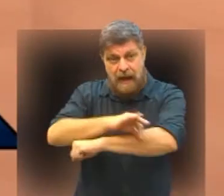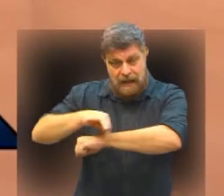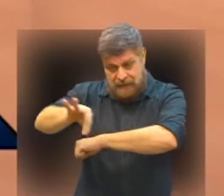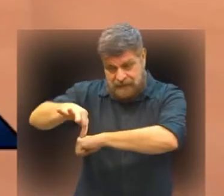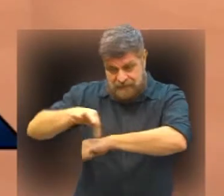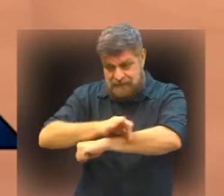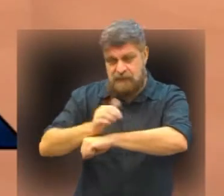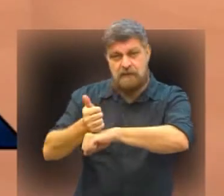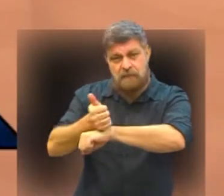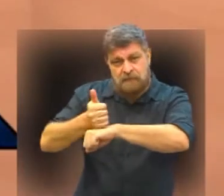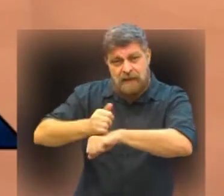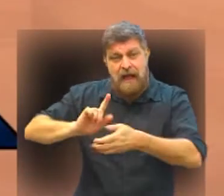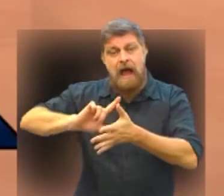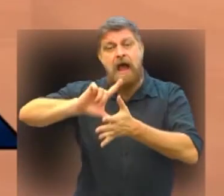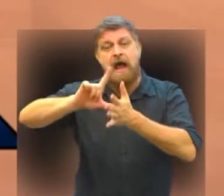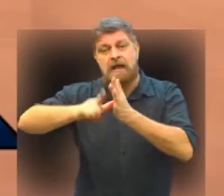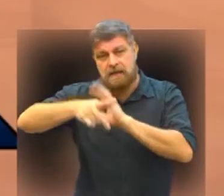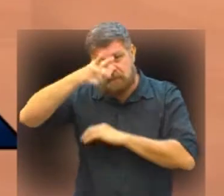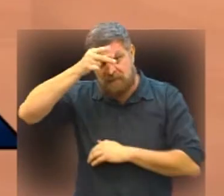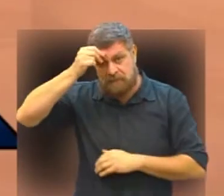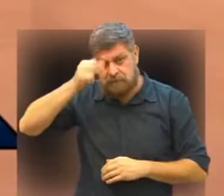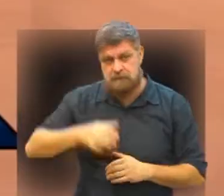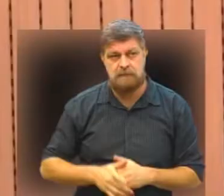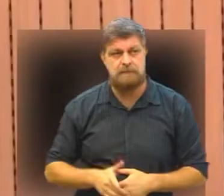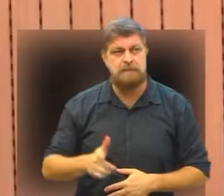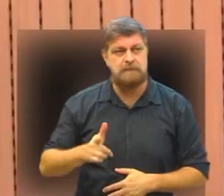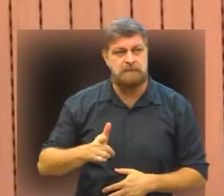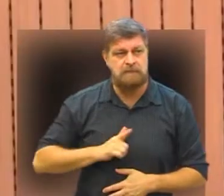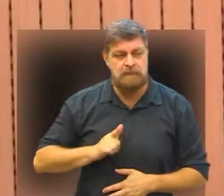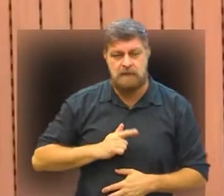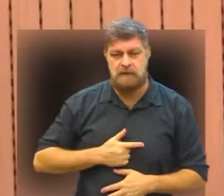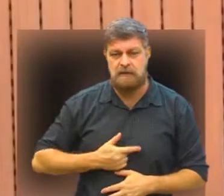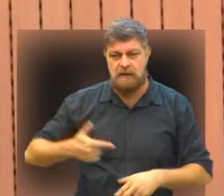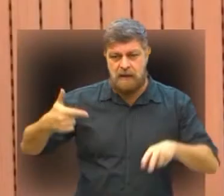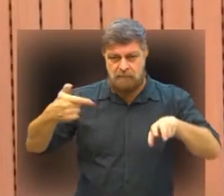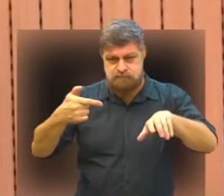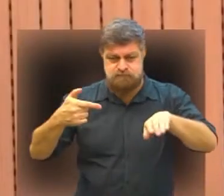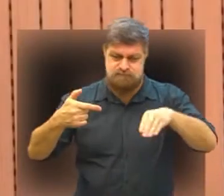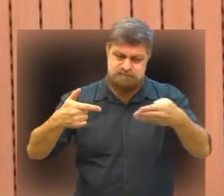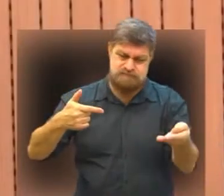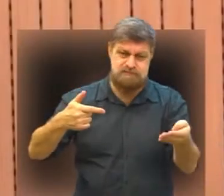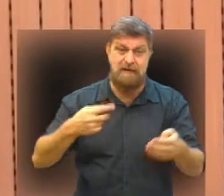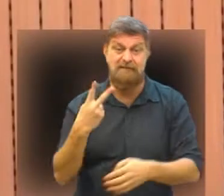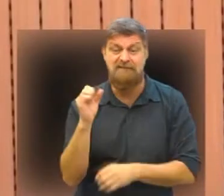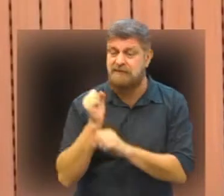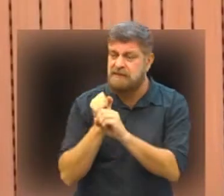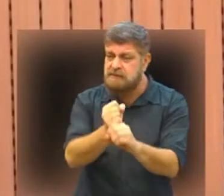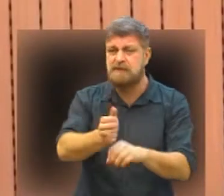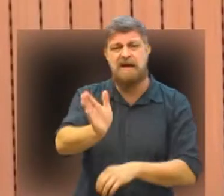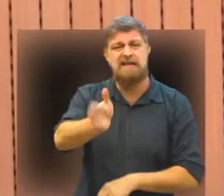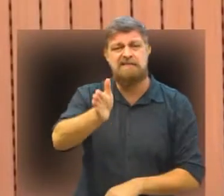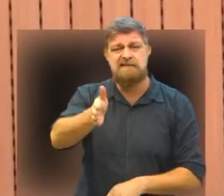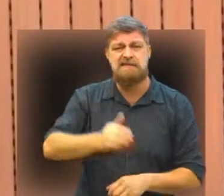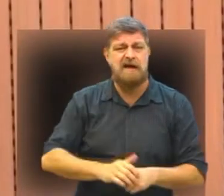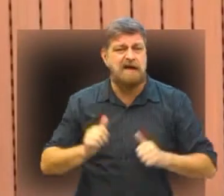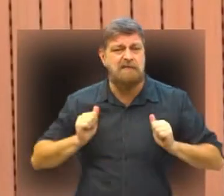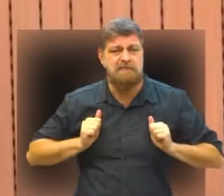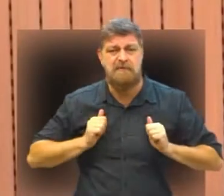como arquiteto e depois como prefeito. Quem mandou matar o Toninho já são 20 anos de